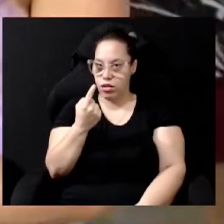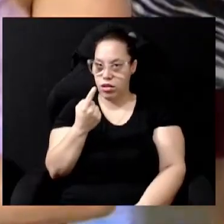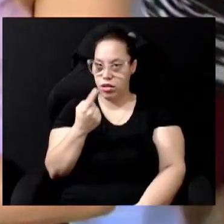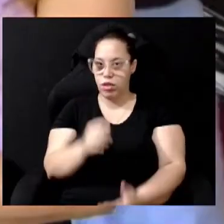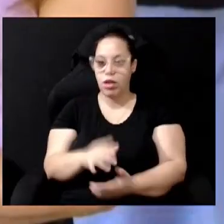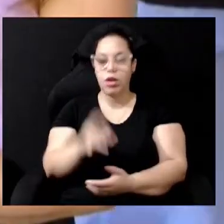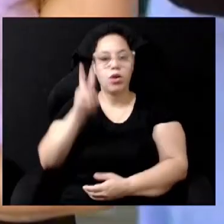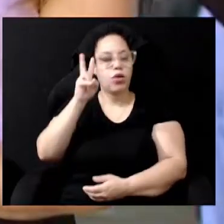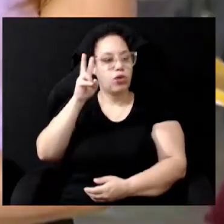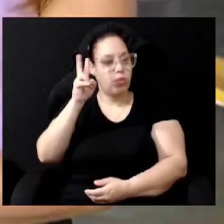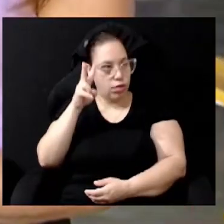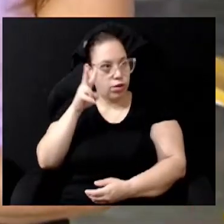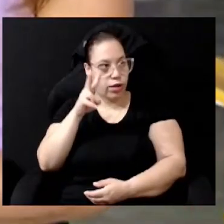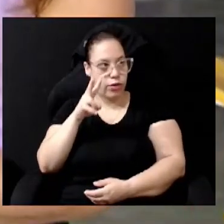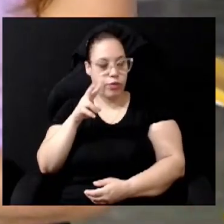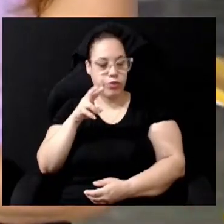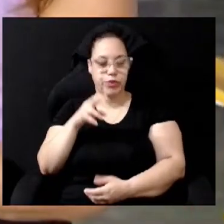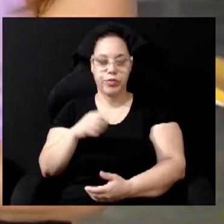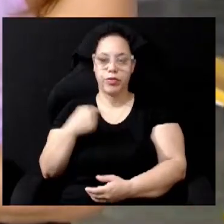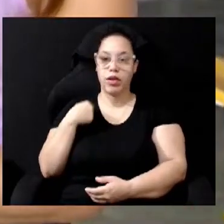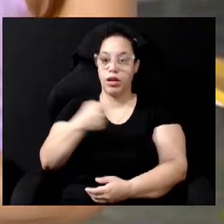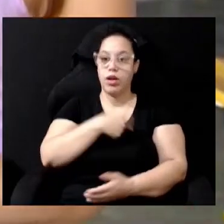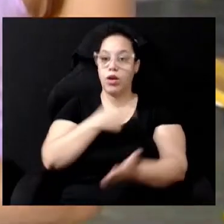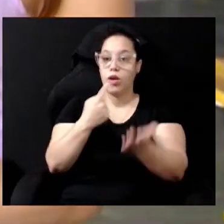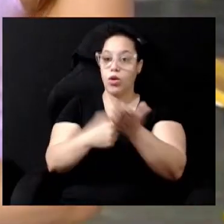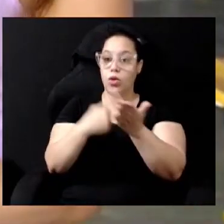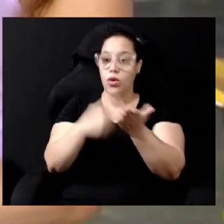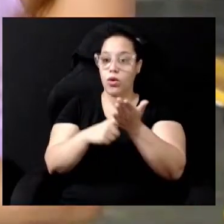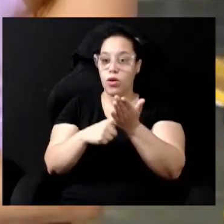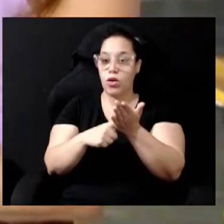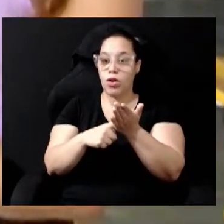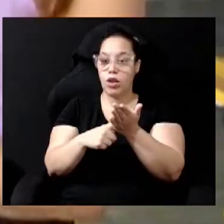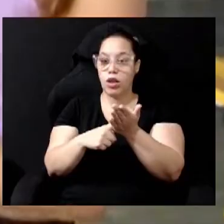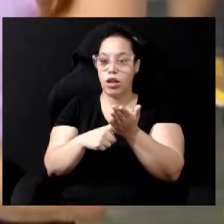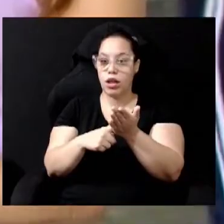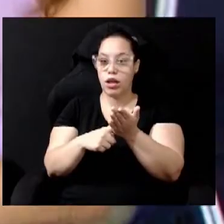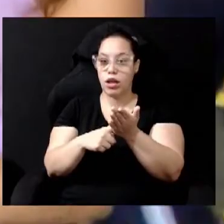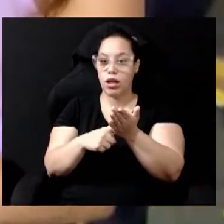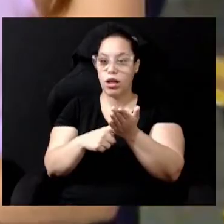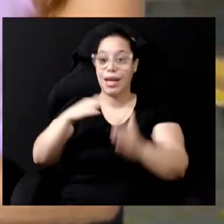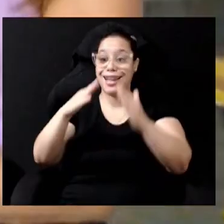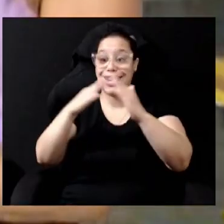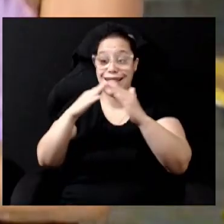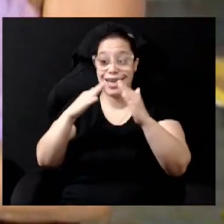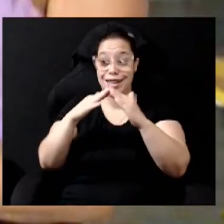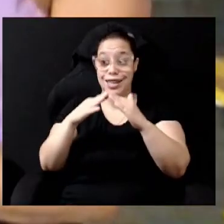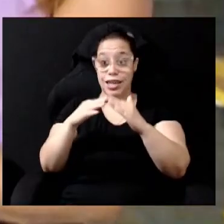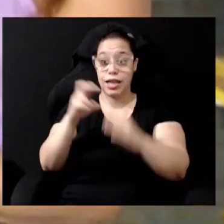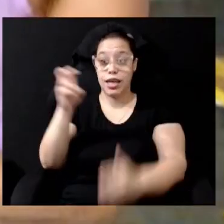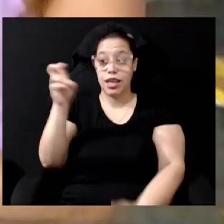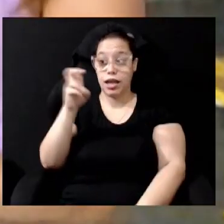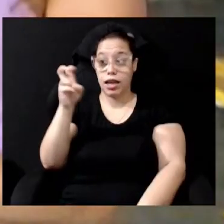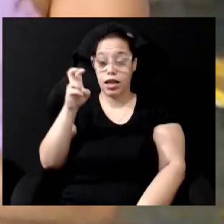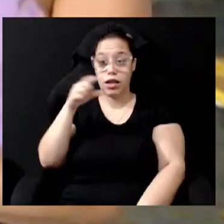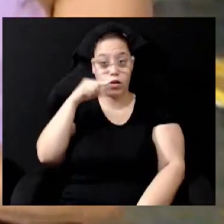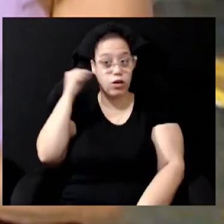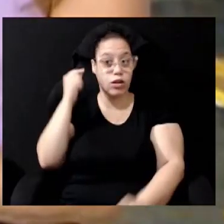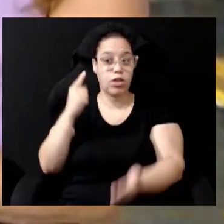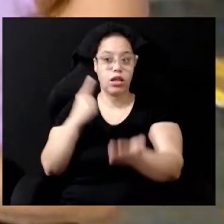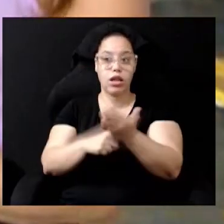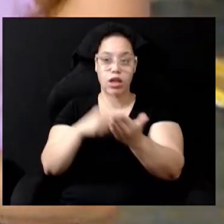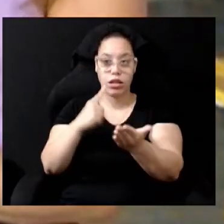lembrado. A gente agenda o animal que a pessoa tem na residência. Se ela tem 5 gatos, a gente agenda os 5